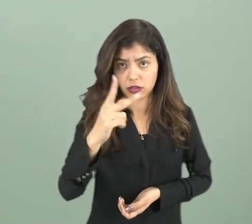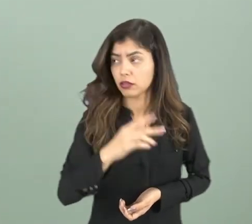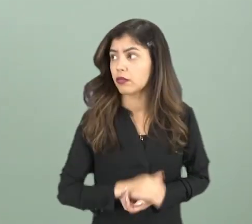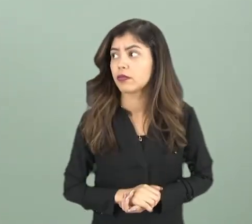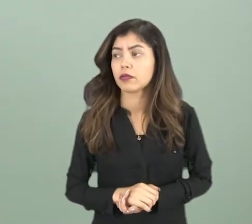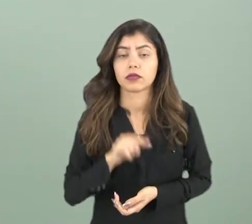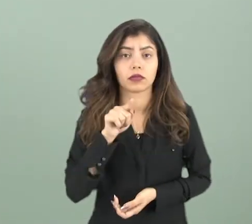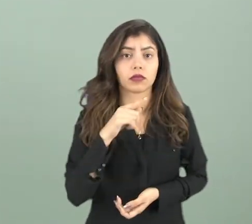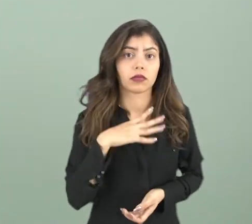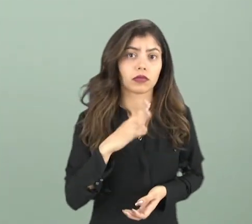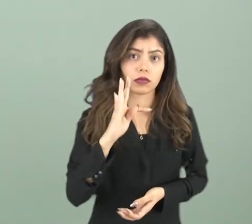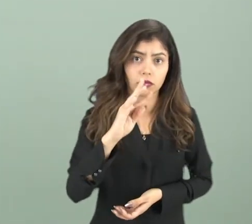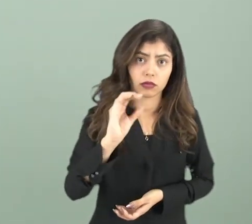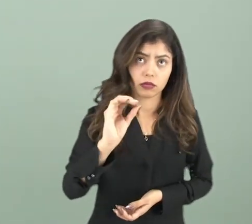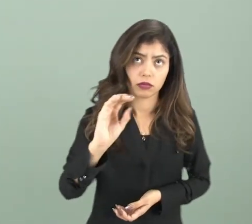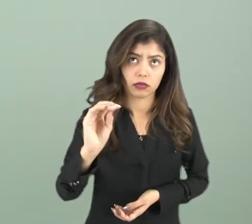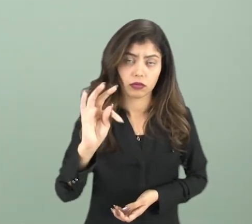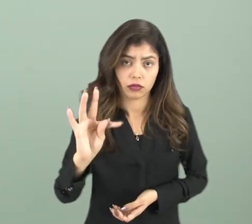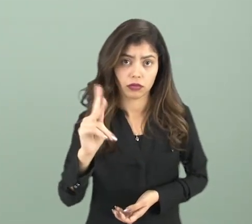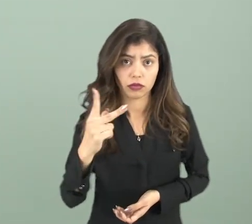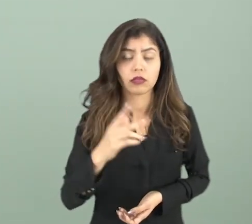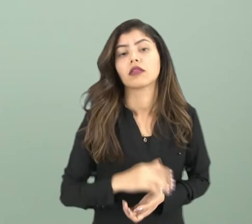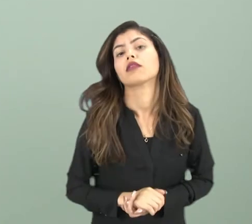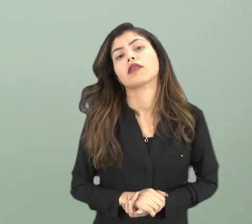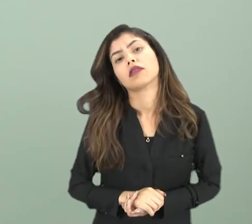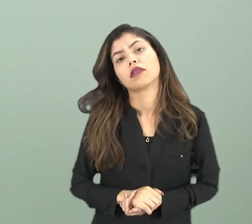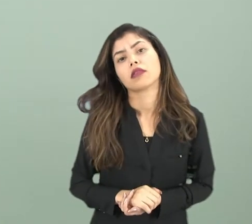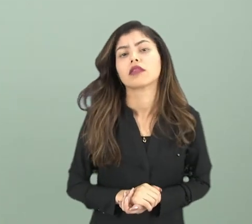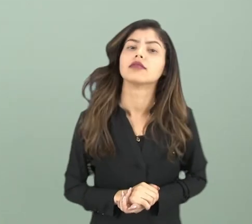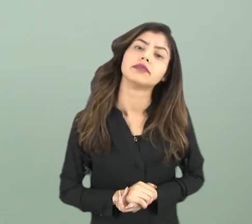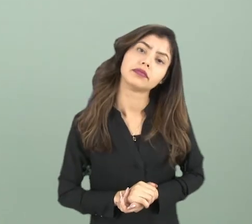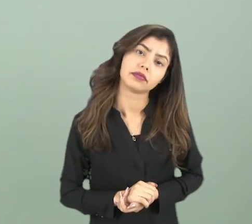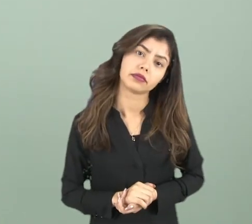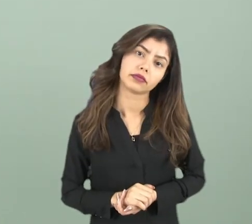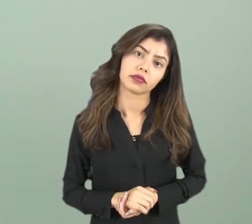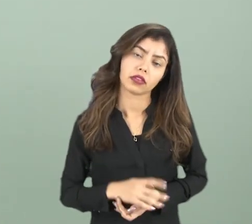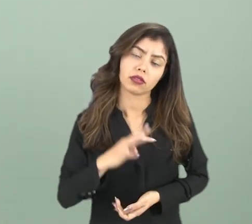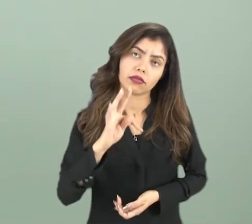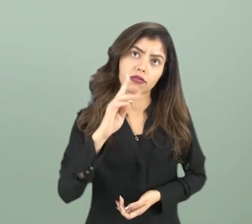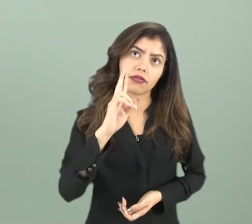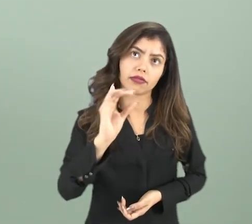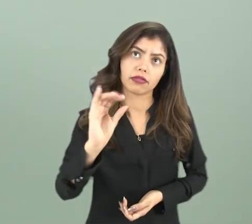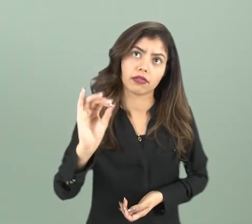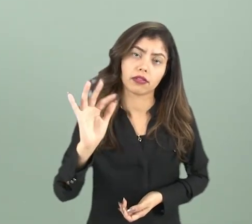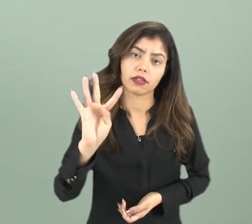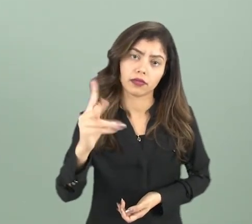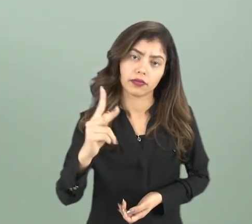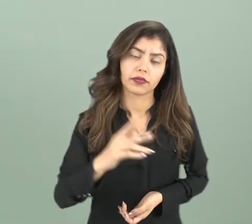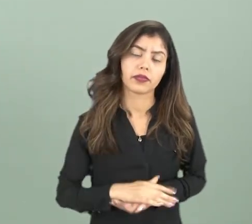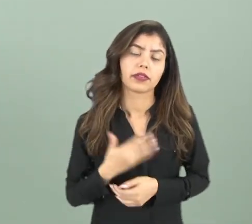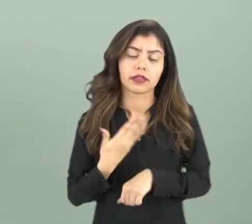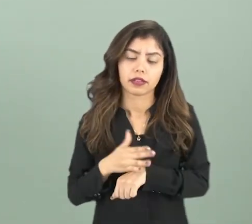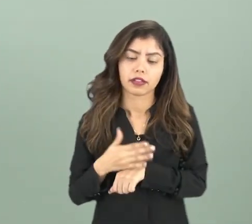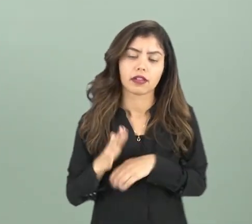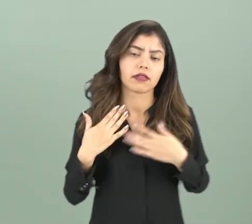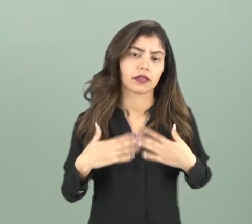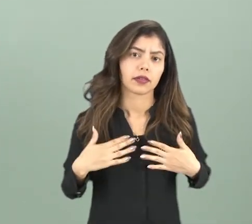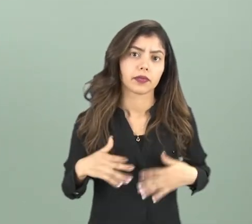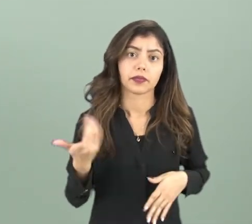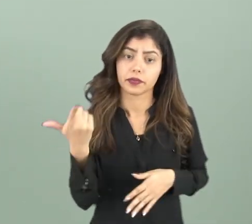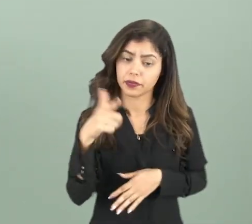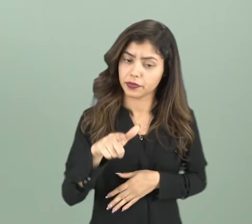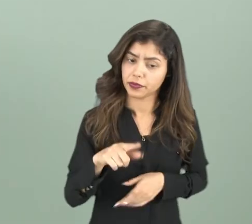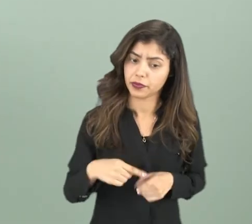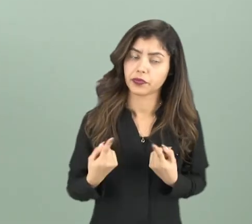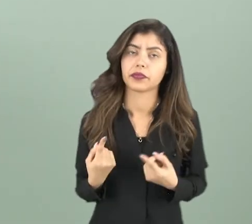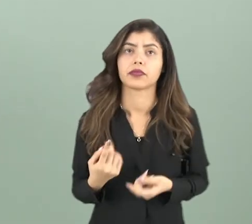tá bom? Então, é tooth, não é tooth, não é tooth, é tooth. Mas isso aí você vai treinar com calma. Vamos repetir